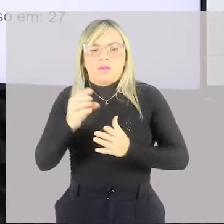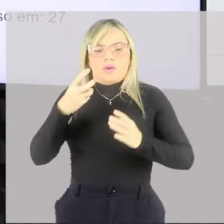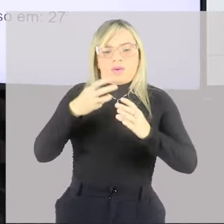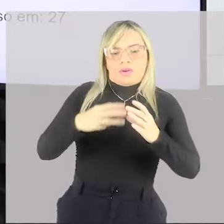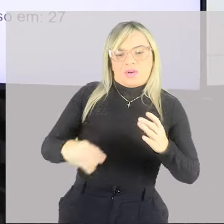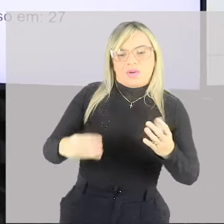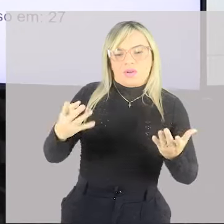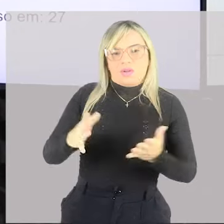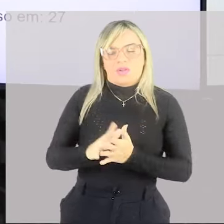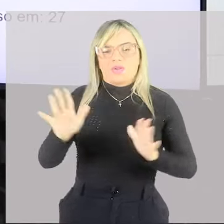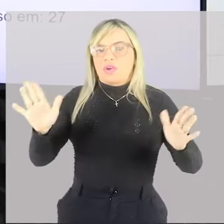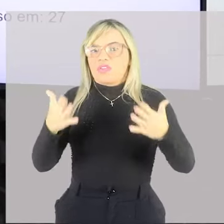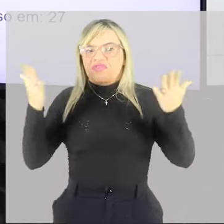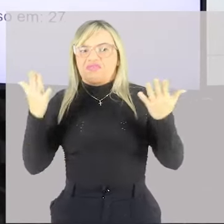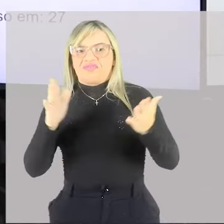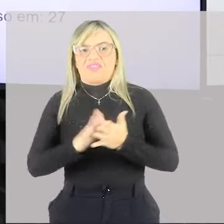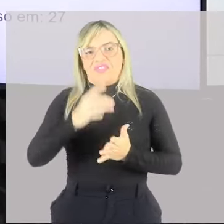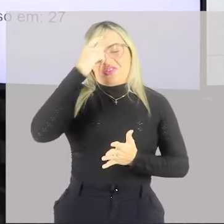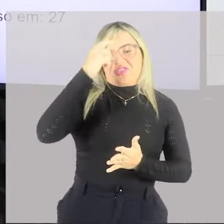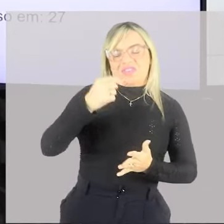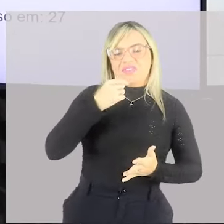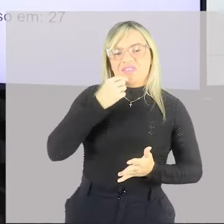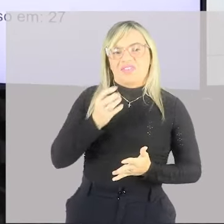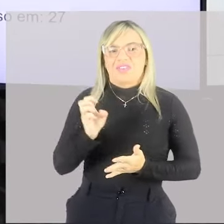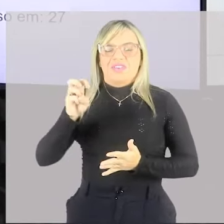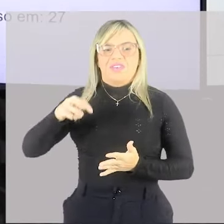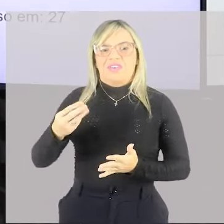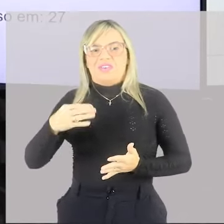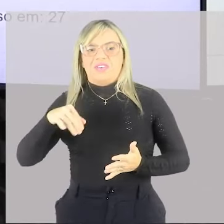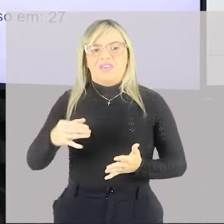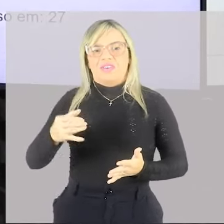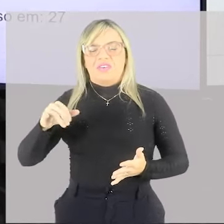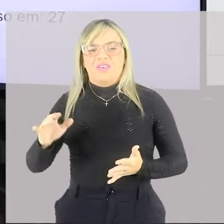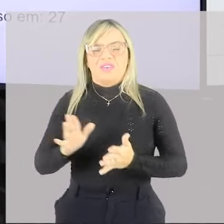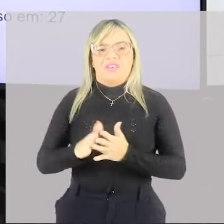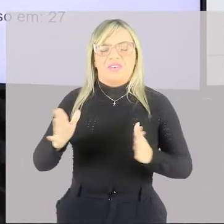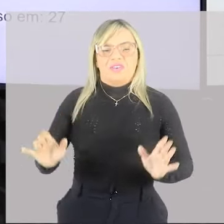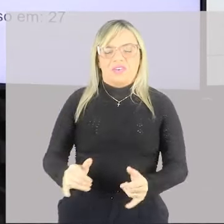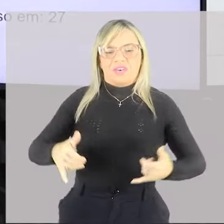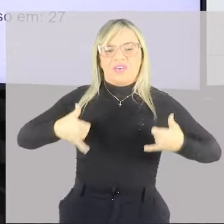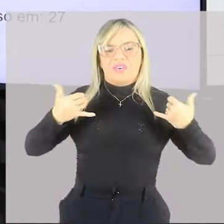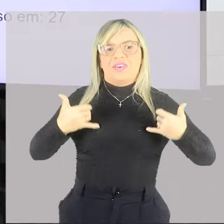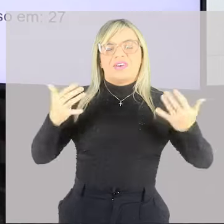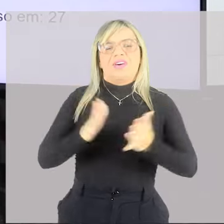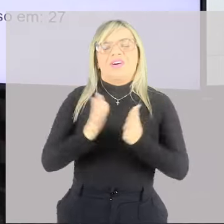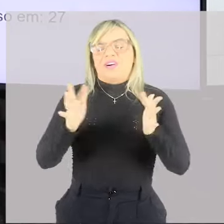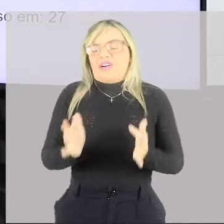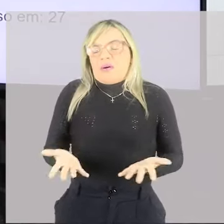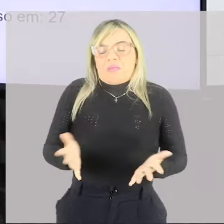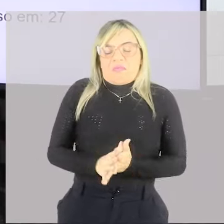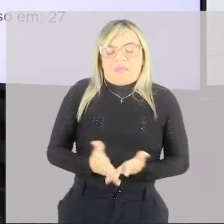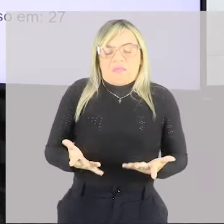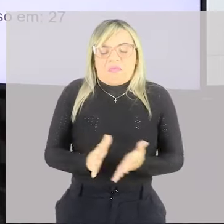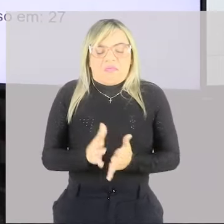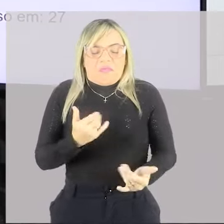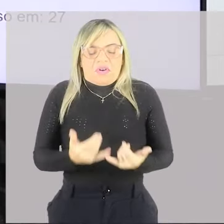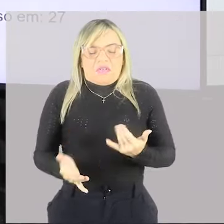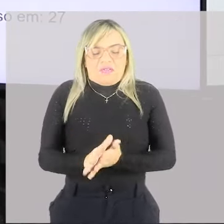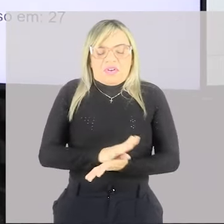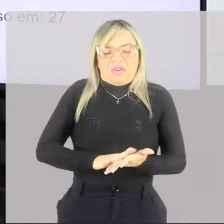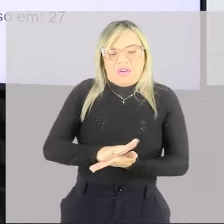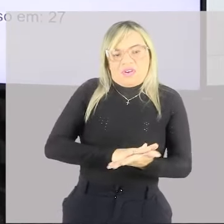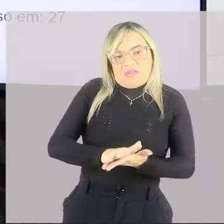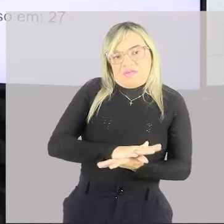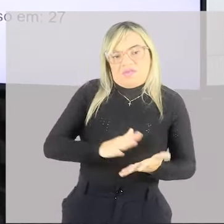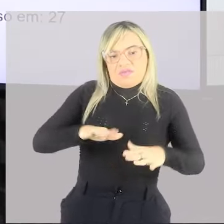você não é divertido se você não manda um emojinho num desej um feliz aniversário parece que você não falou nada então essas imagens